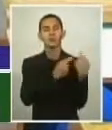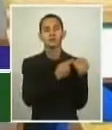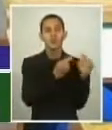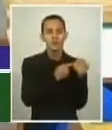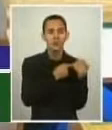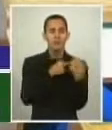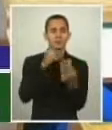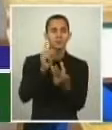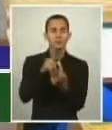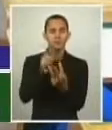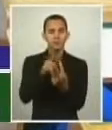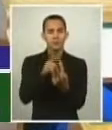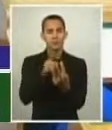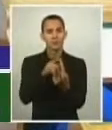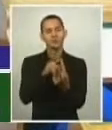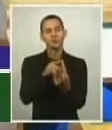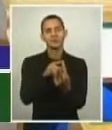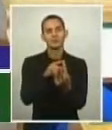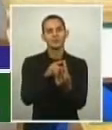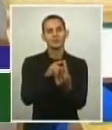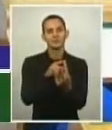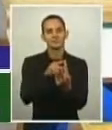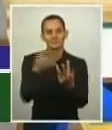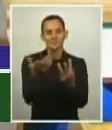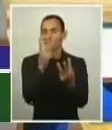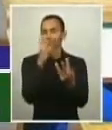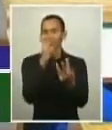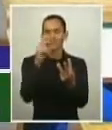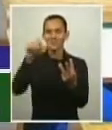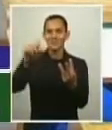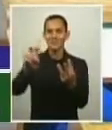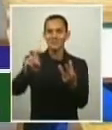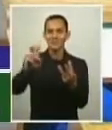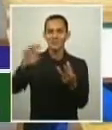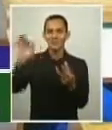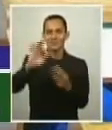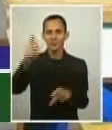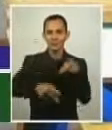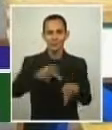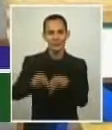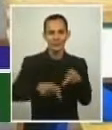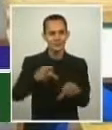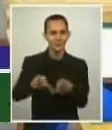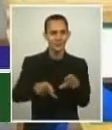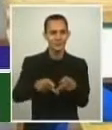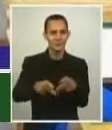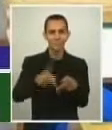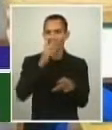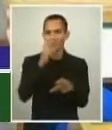representantes do chamado terceiro estado então é como se 95 da população se